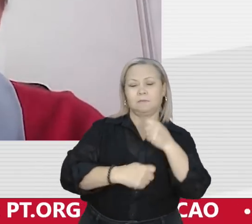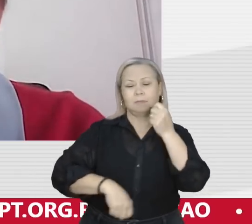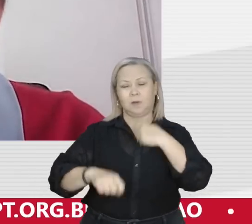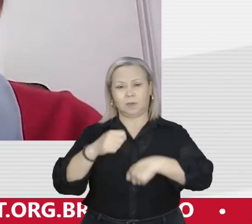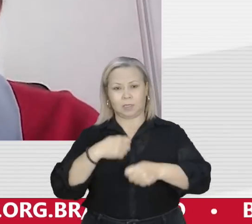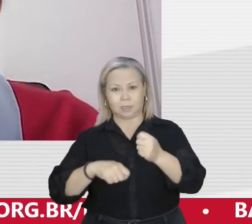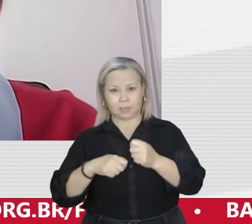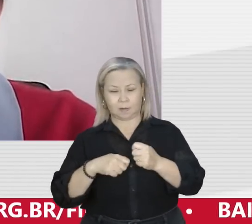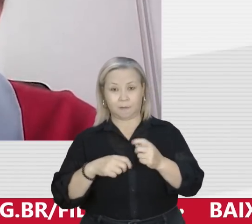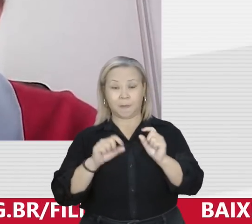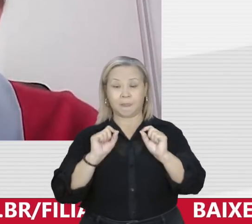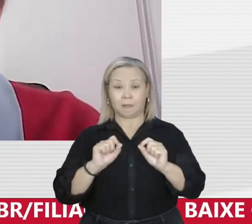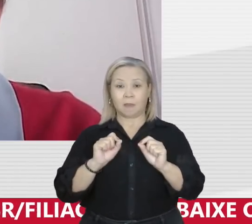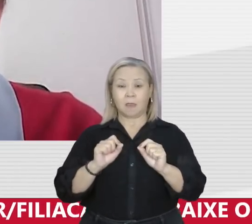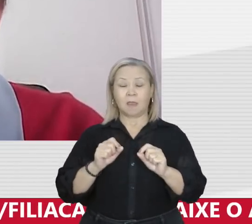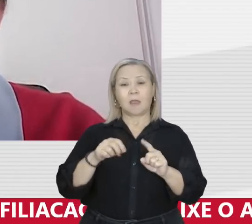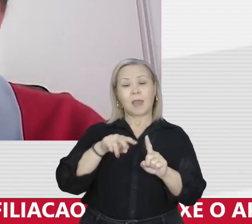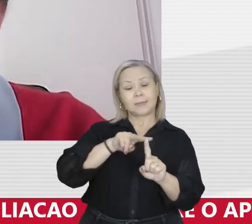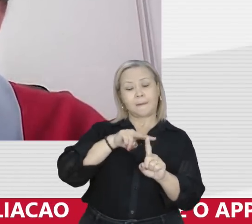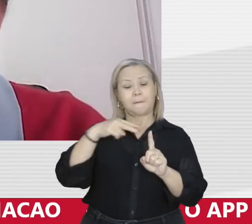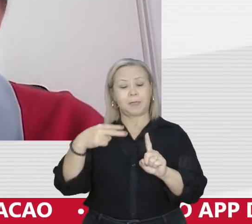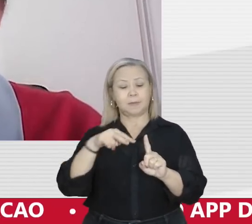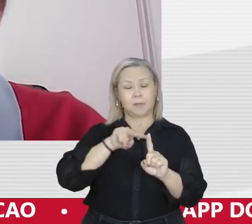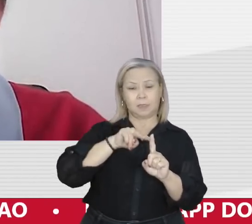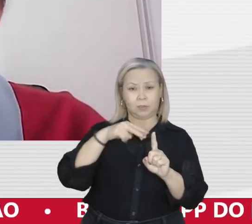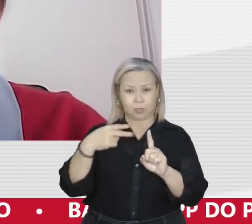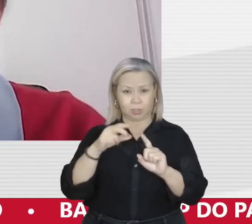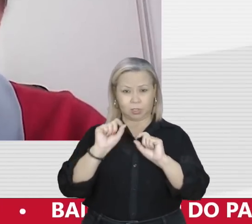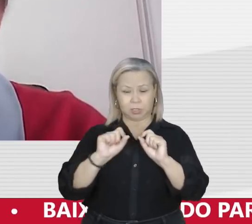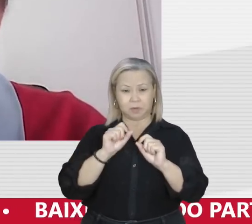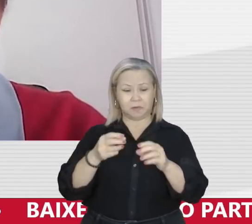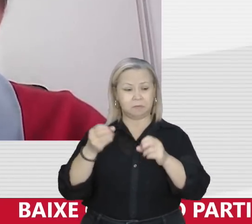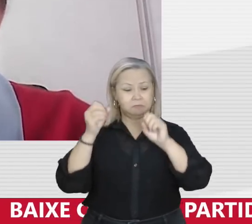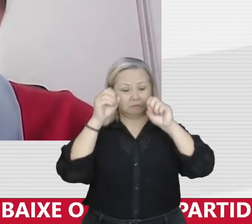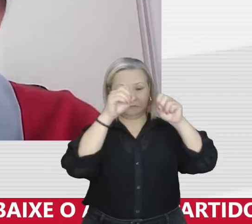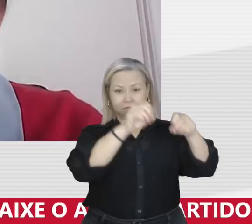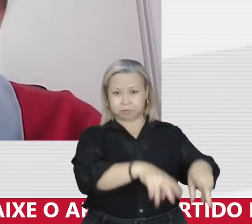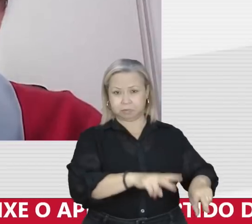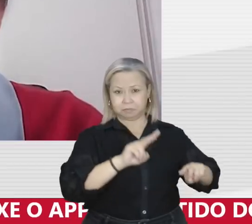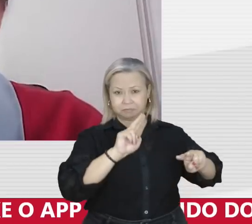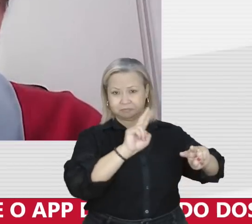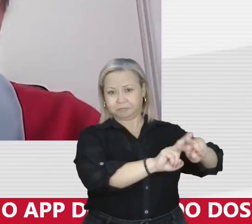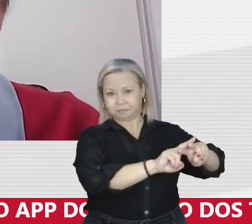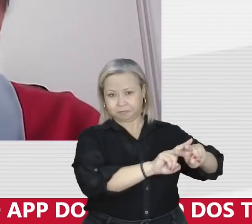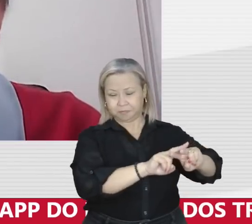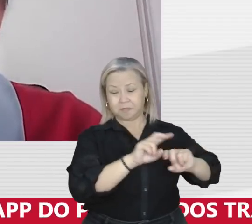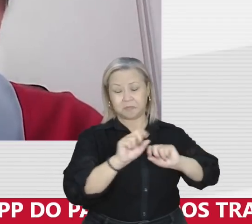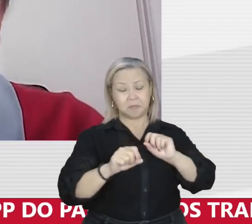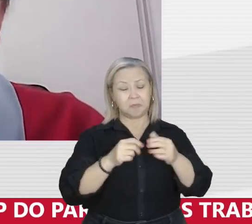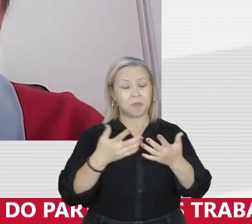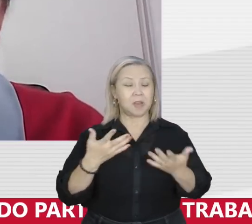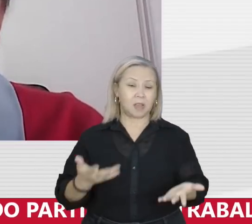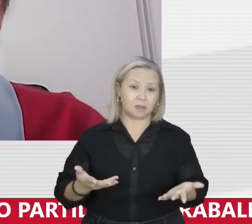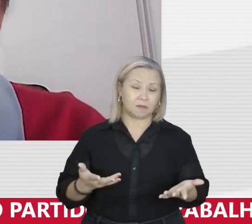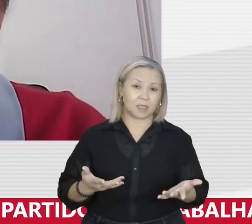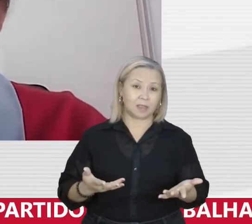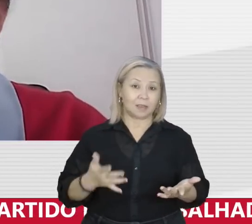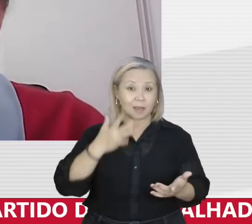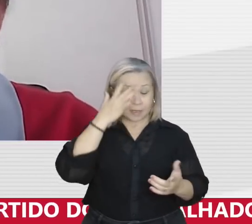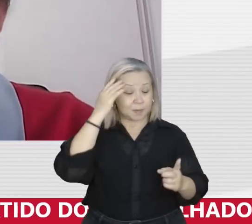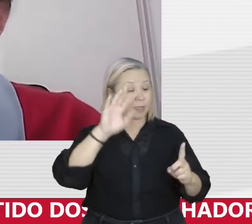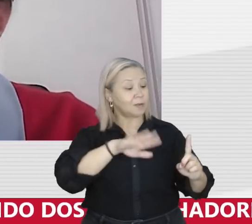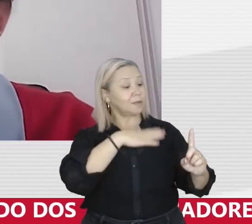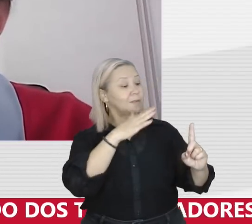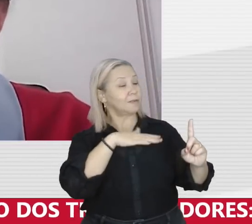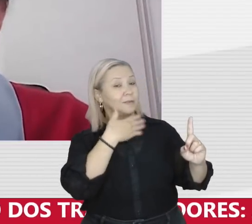essa perspectiva foi jogada na prisão pelos que muitas vezes o cortejaram, né?